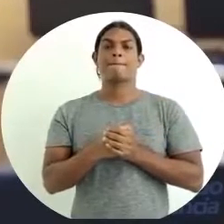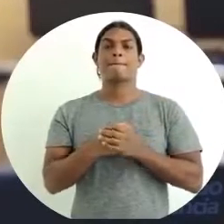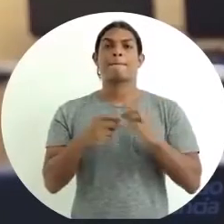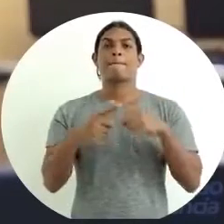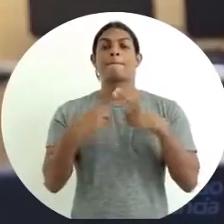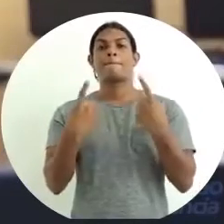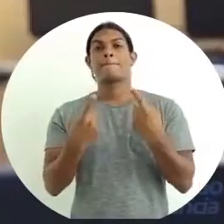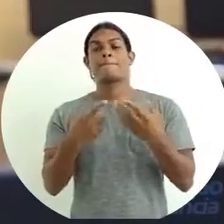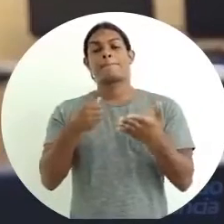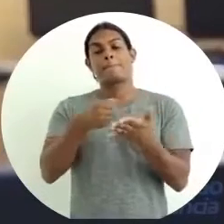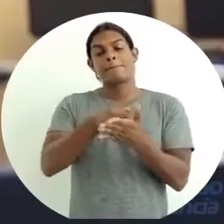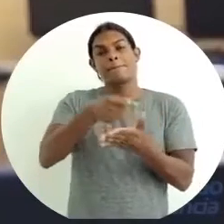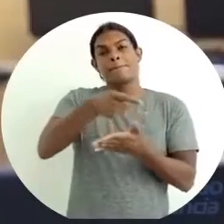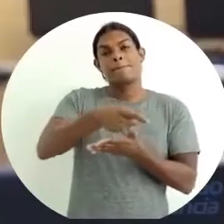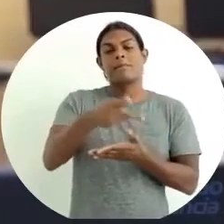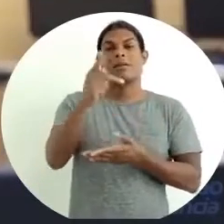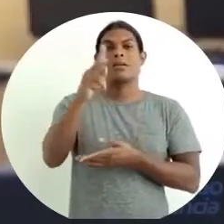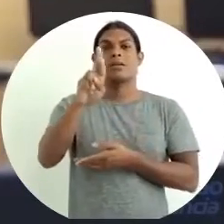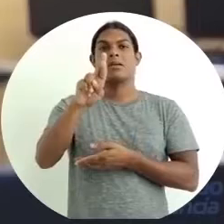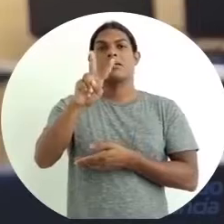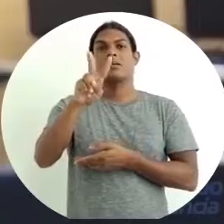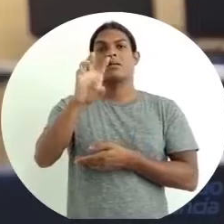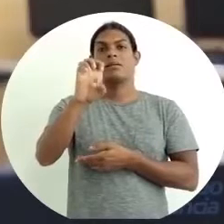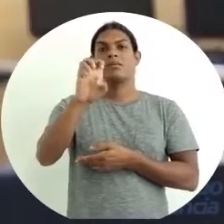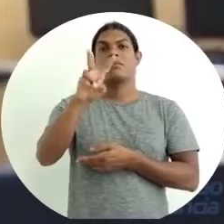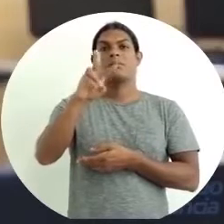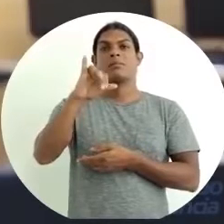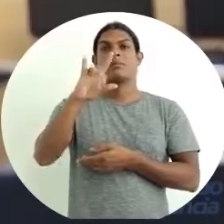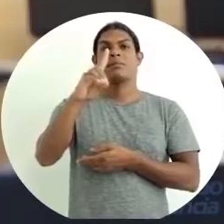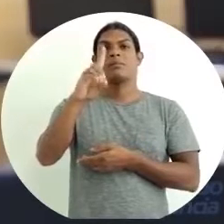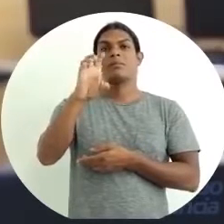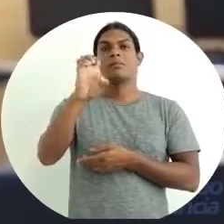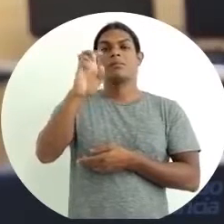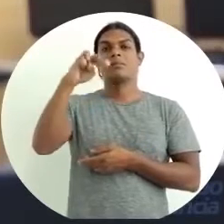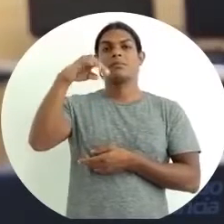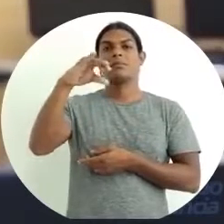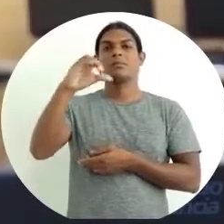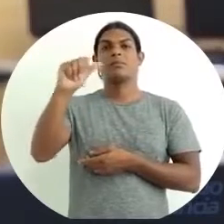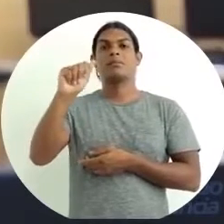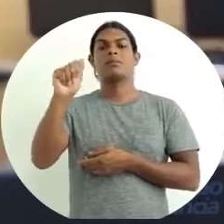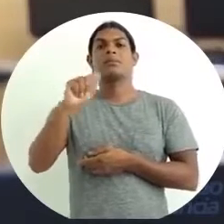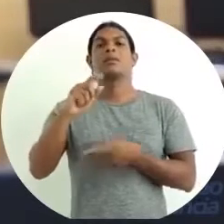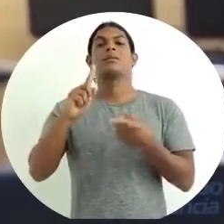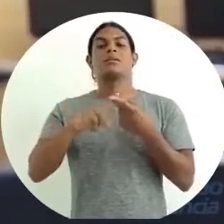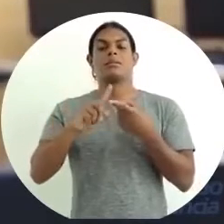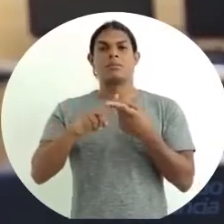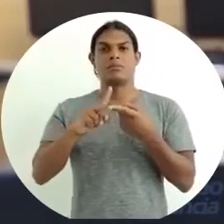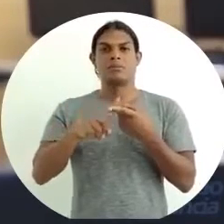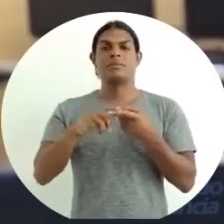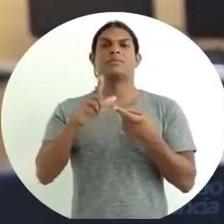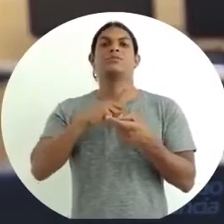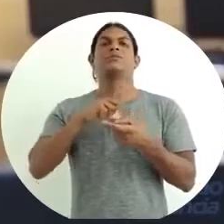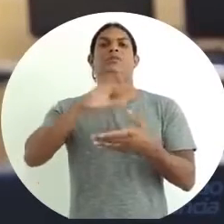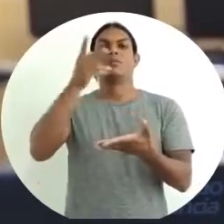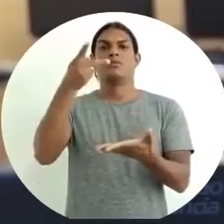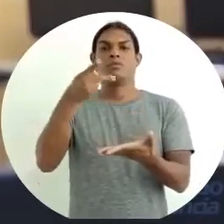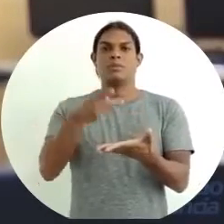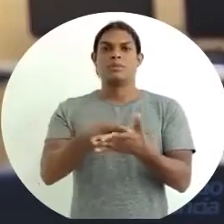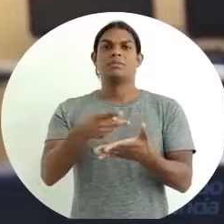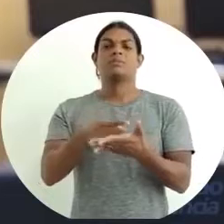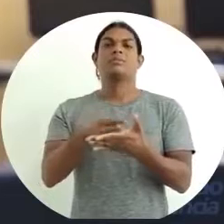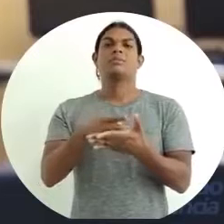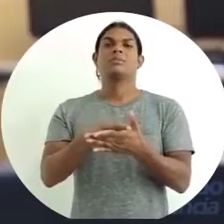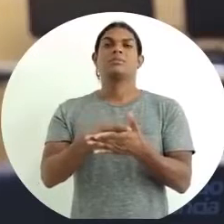que paga a Previdência Social. Este também é o chamado segurado, esse também, se vier sofrer um acidente em decorrência